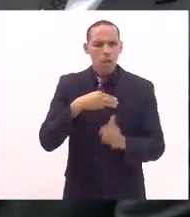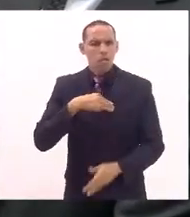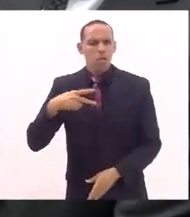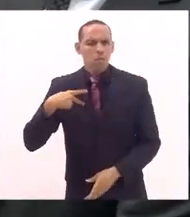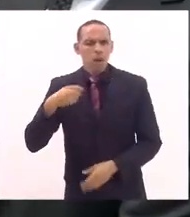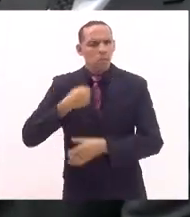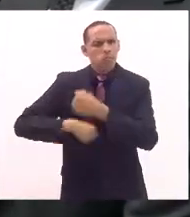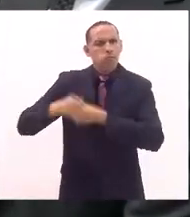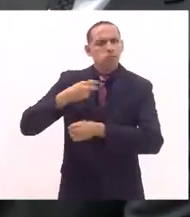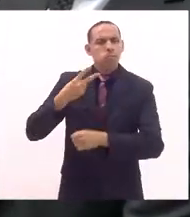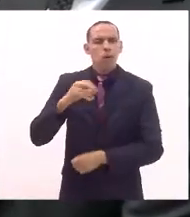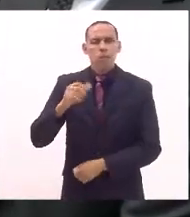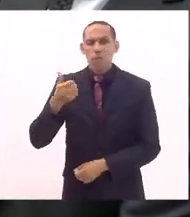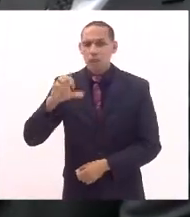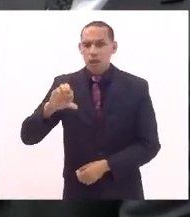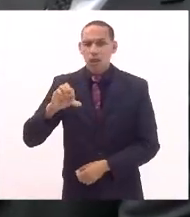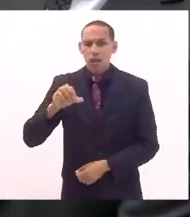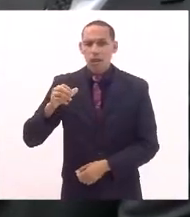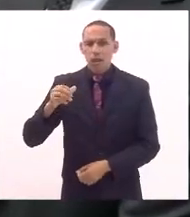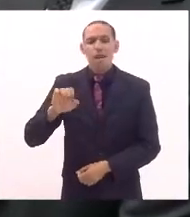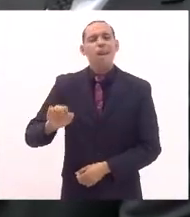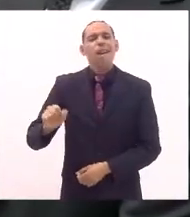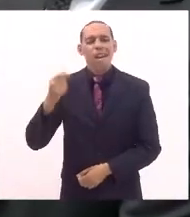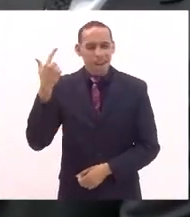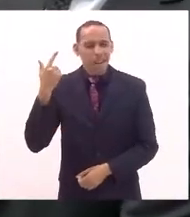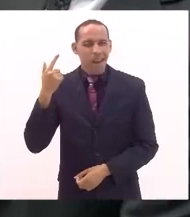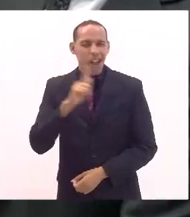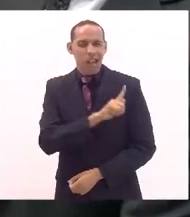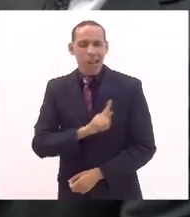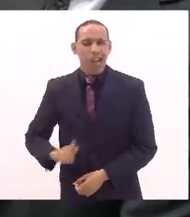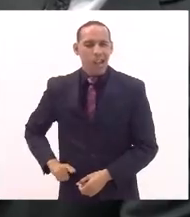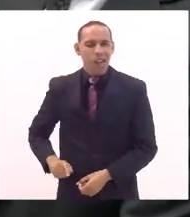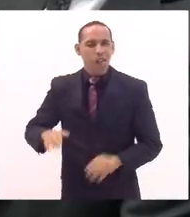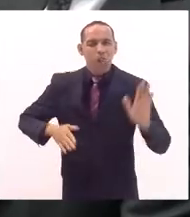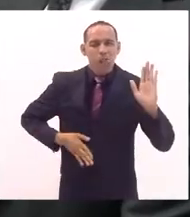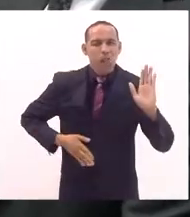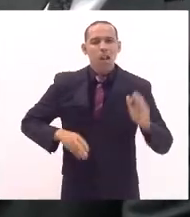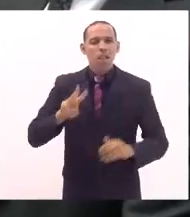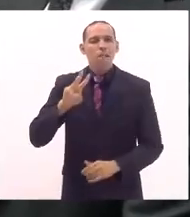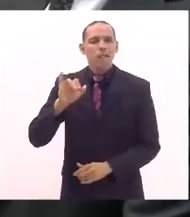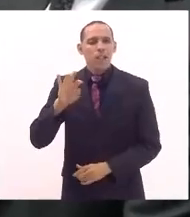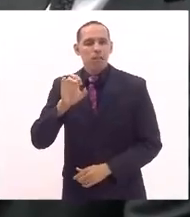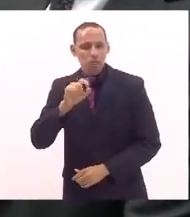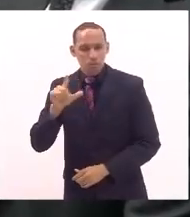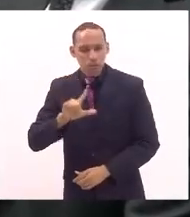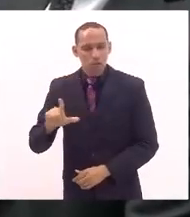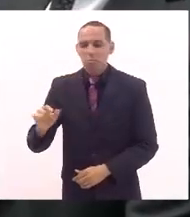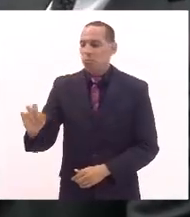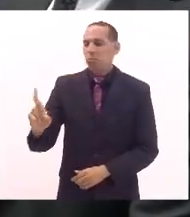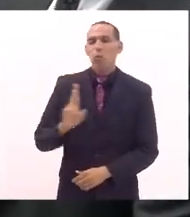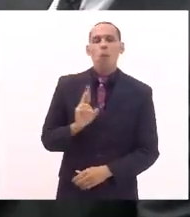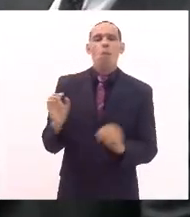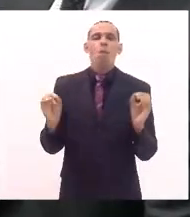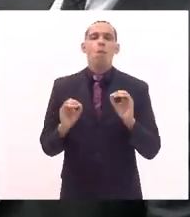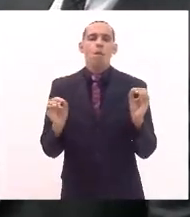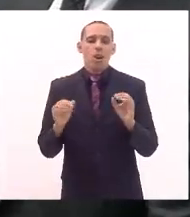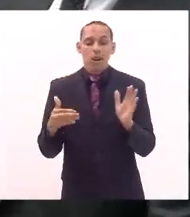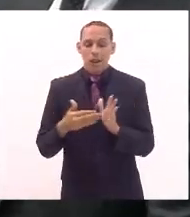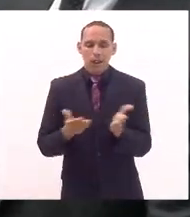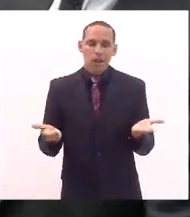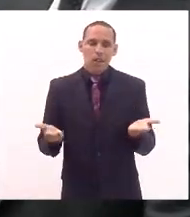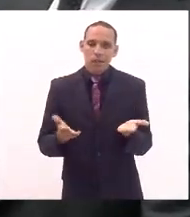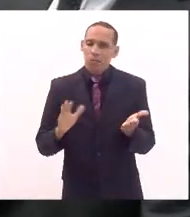nós tá então na gestão do ex-governador bandido do isso não obtive resposta até hoje